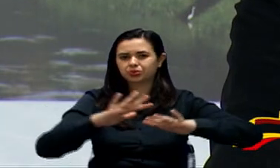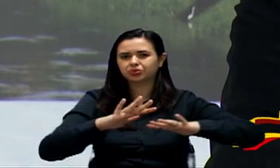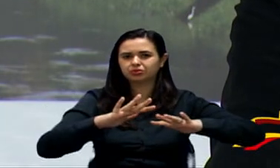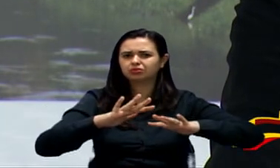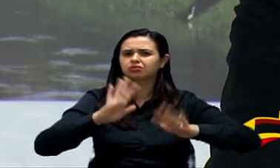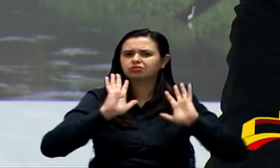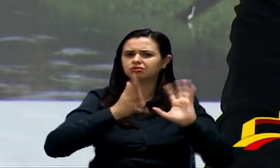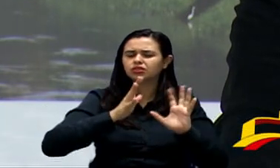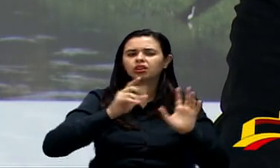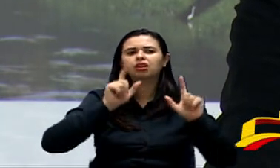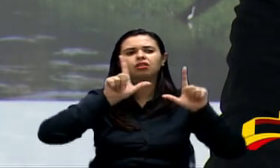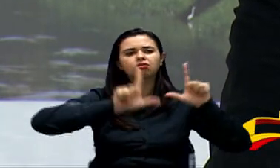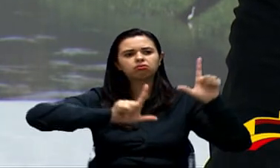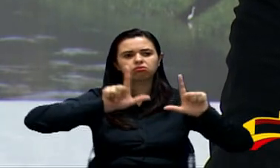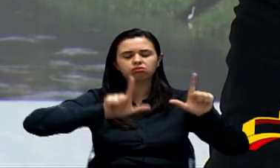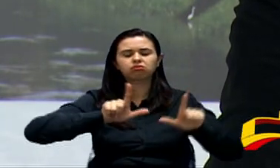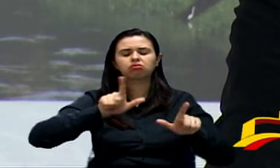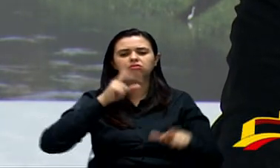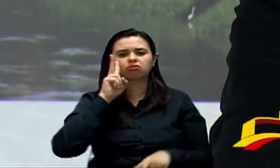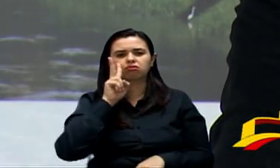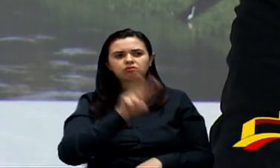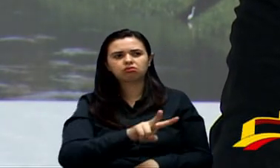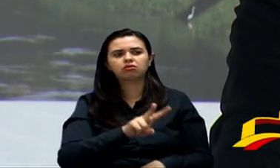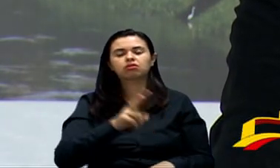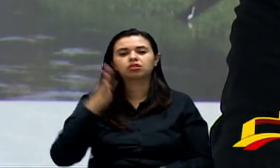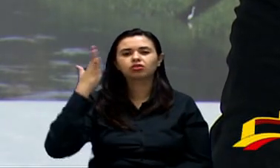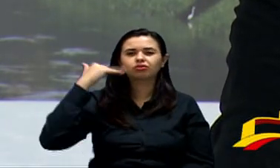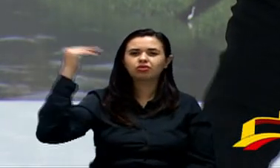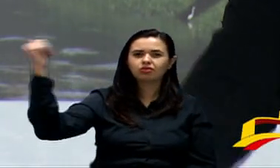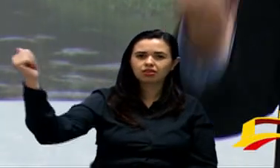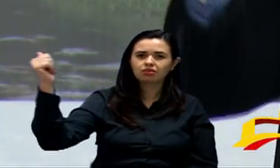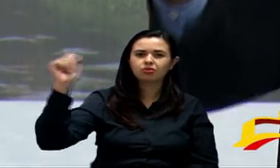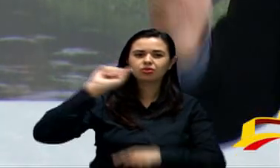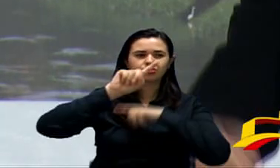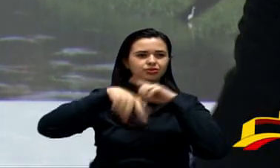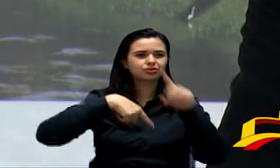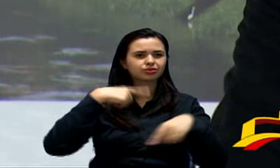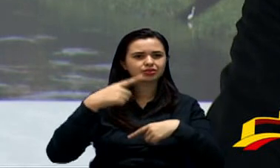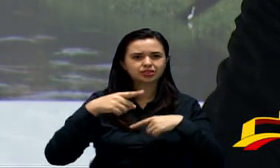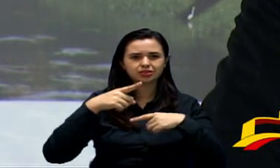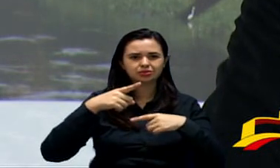por conta das drogas, eles perderam tudo, principalmente a dignidade. Estava vendo,